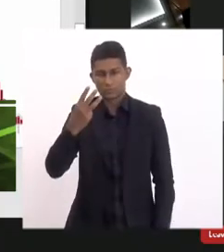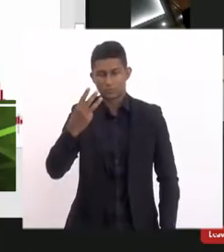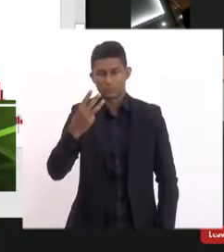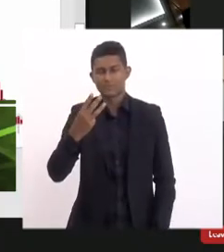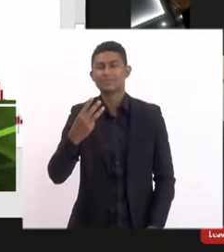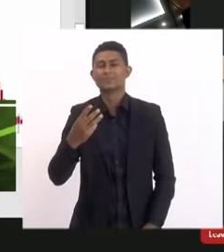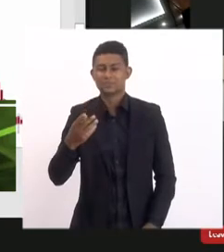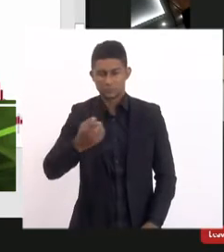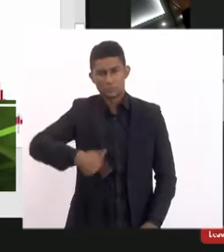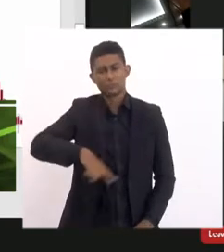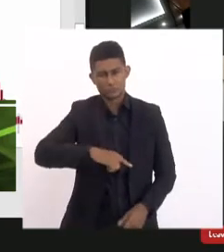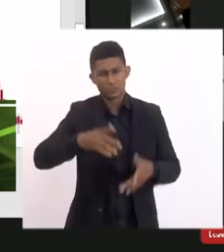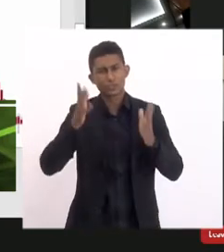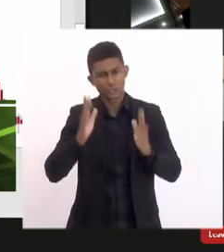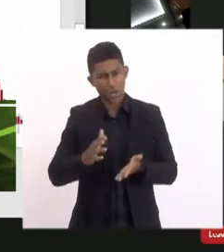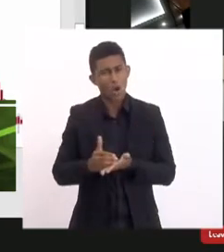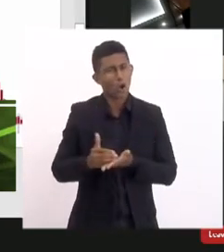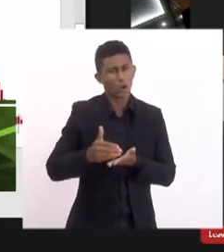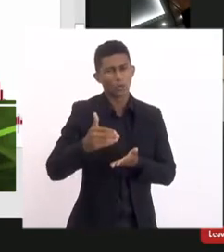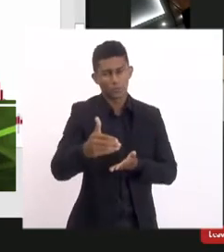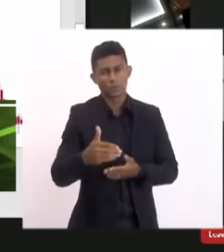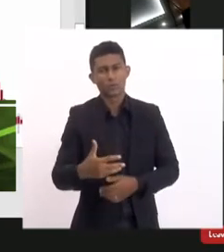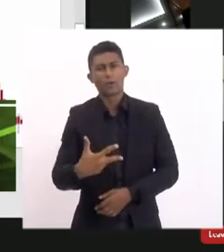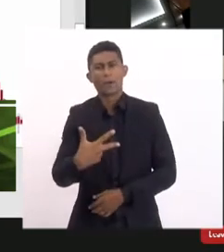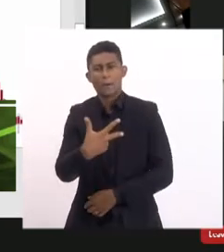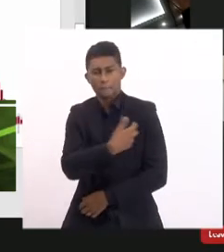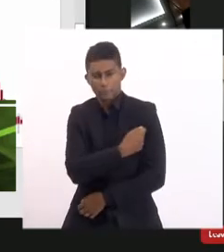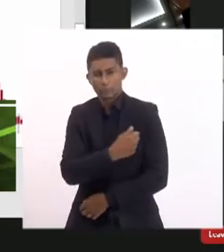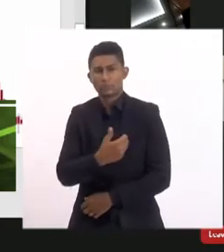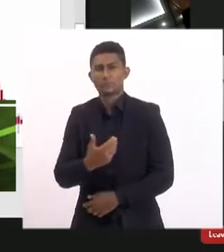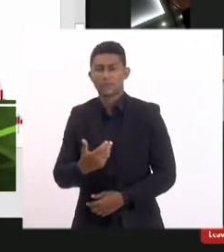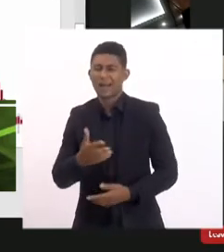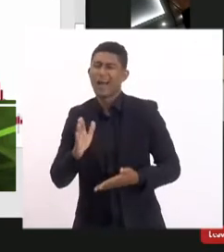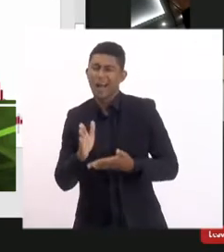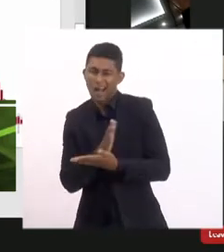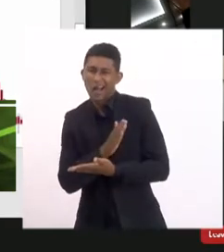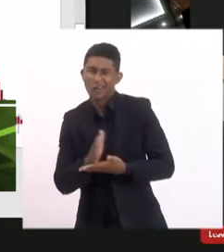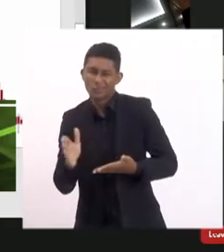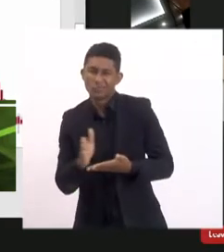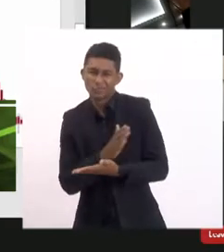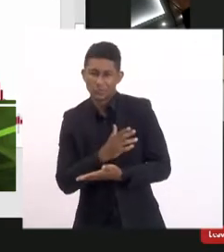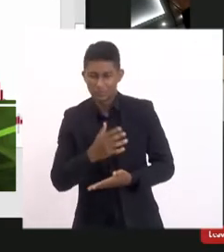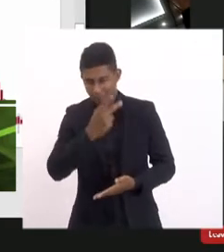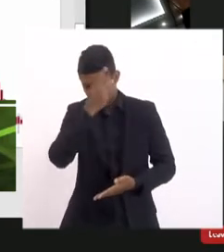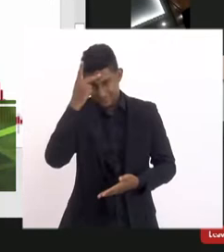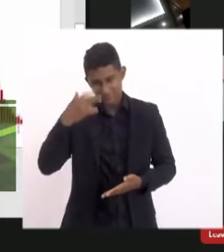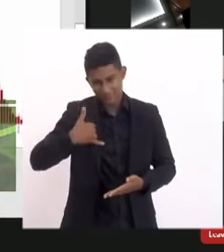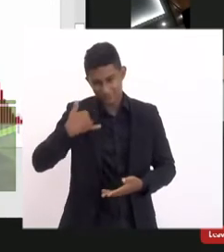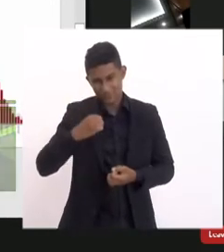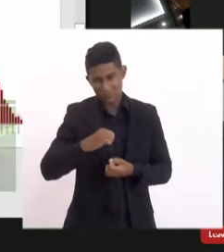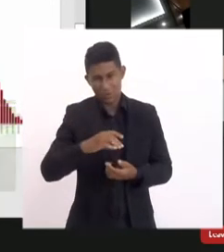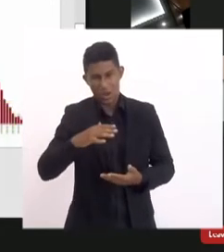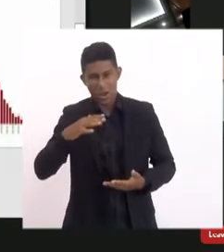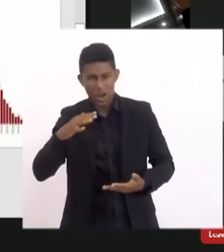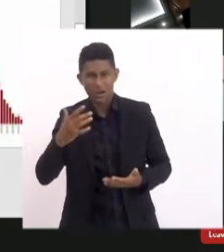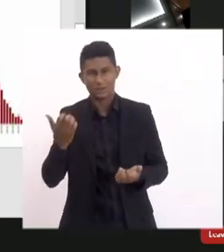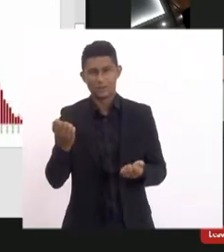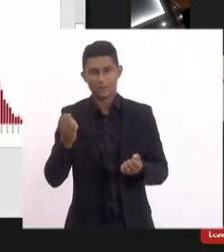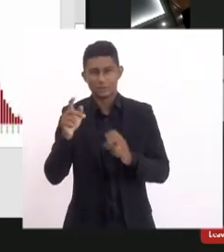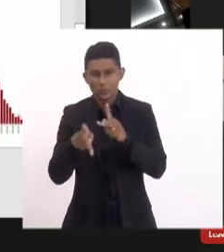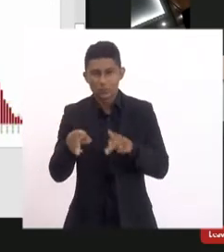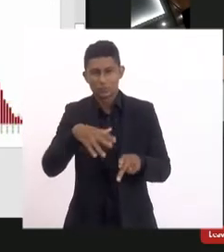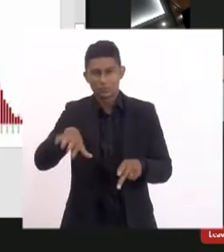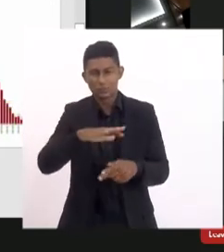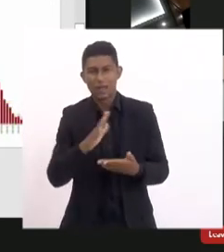a dose de reforço, 11 doses ainda tem uma certa resistência, uma certa acomodação da população. E